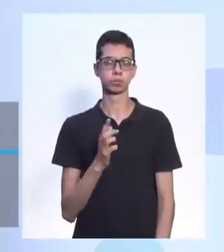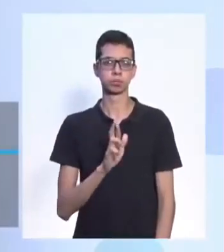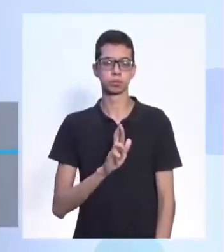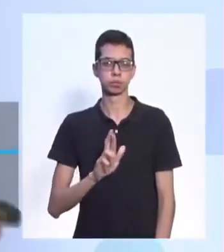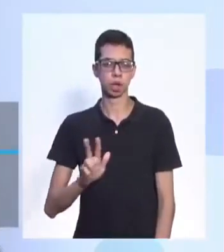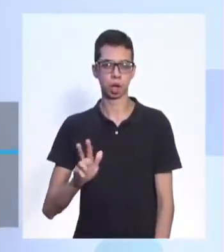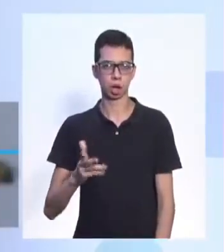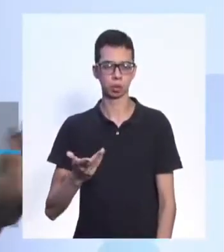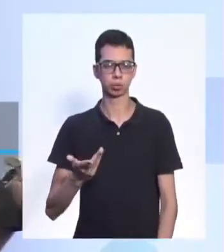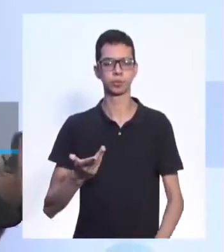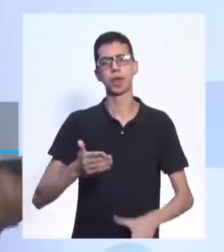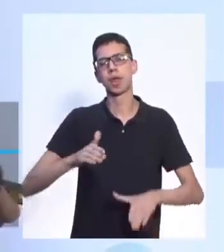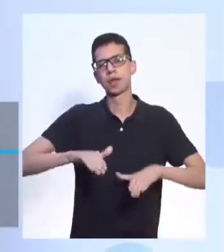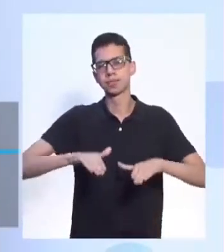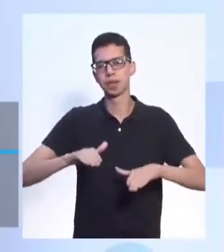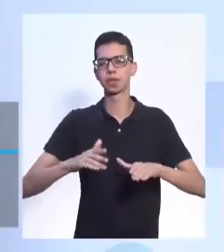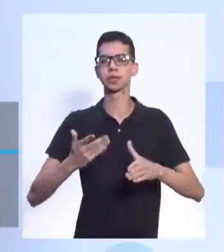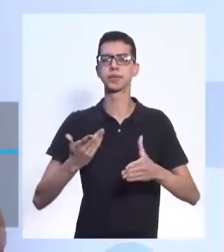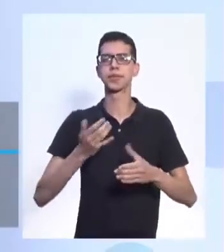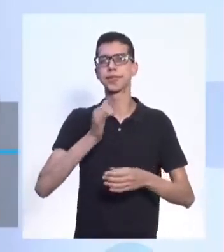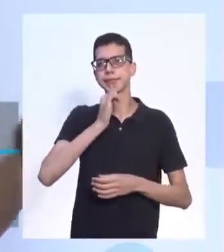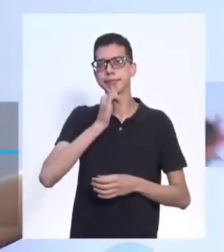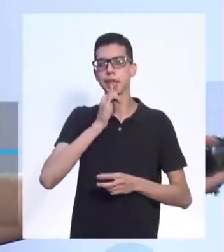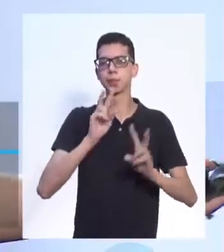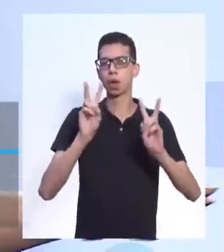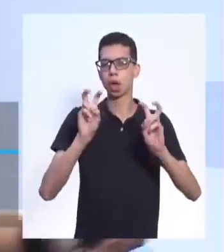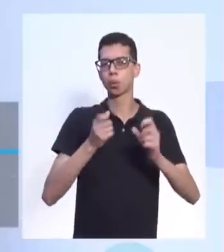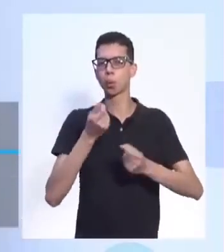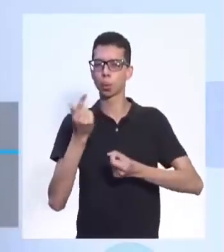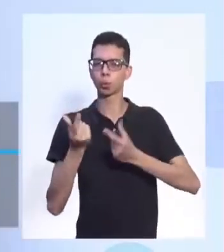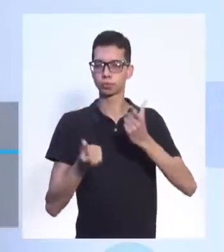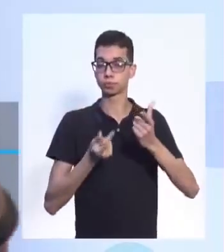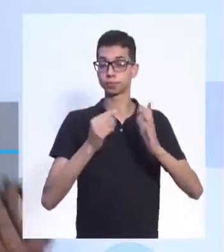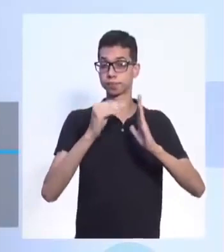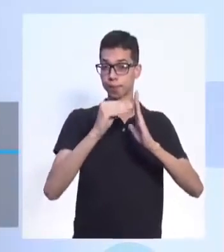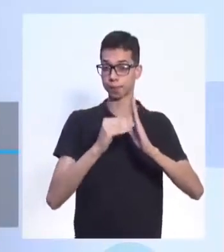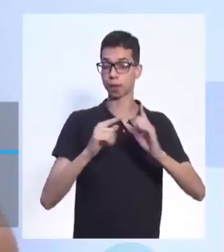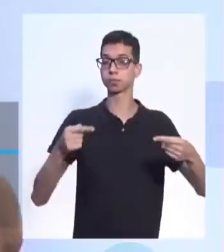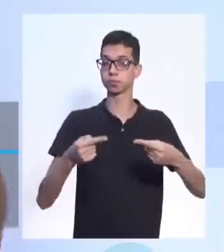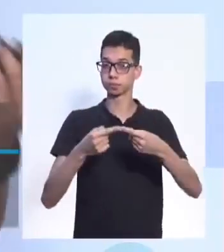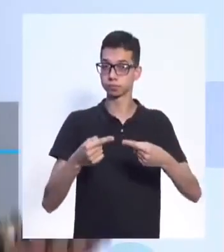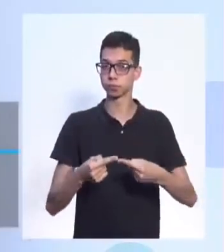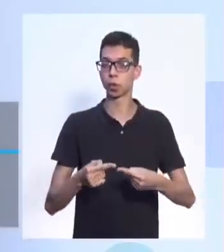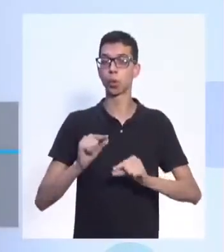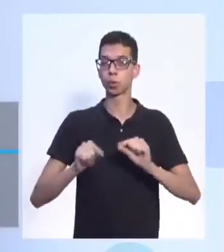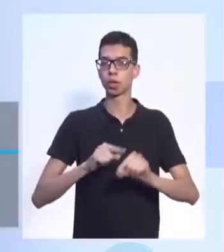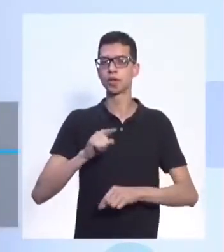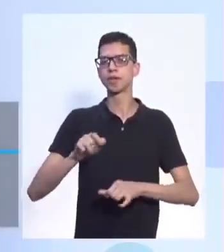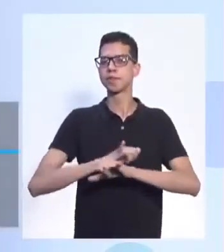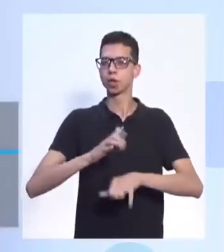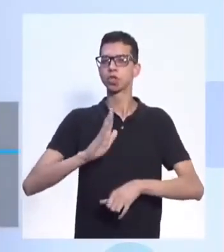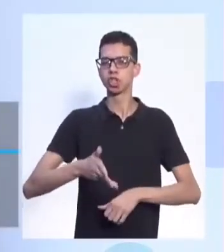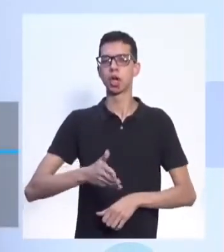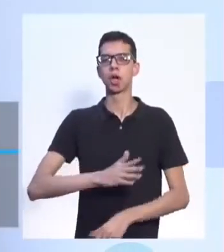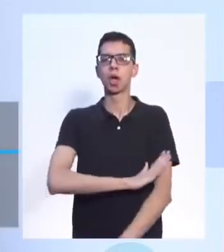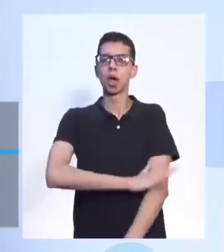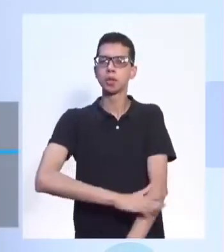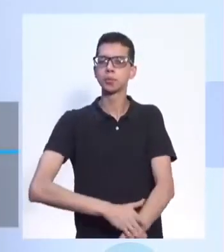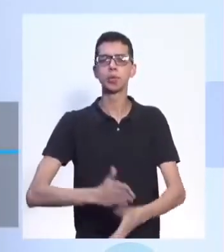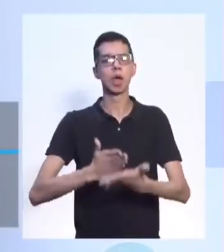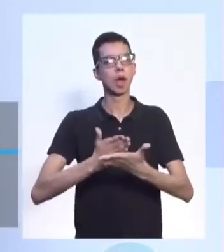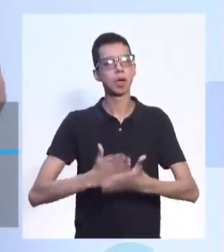né? Algumas pautas é óbvio que são iguais, como vocês mesmos colocaram, né? O fim do racismo, a igualdade entre todas as